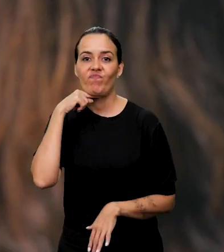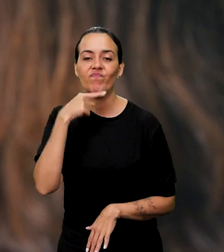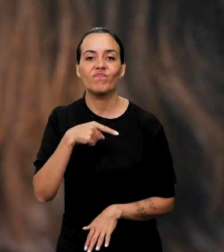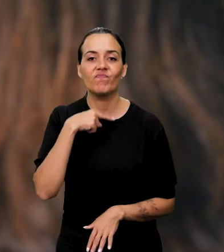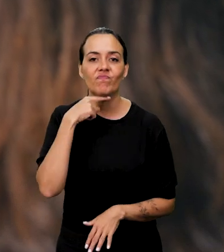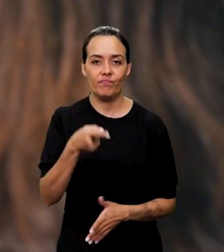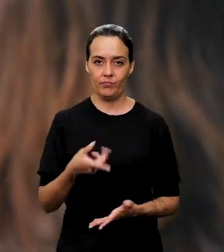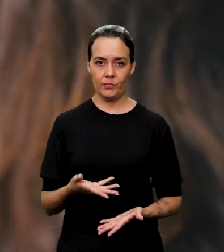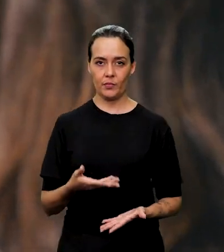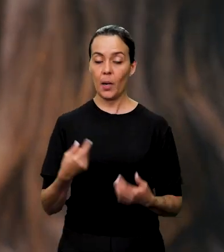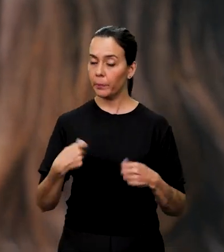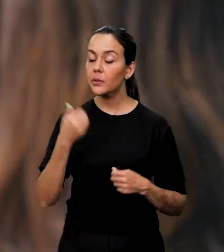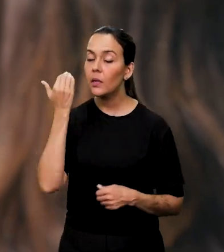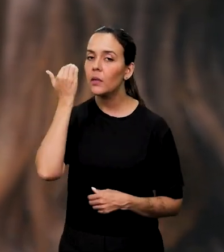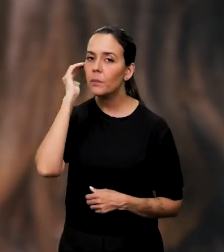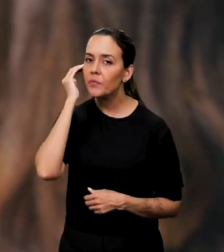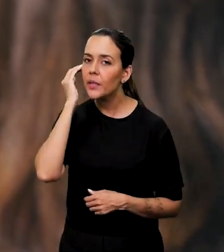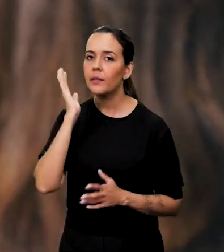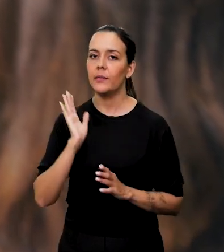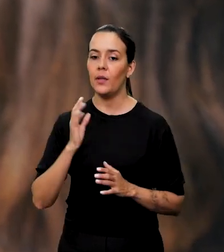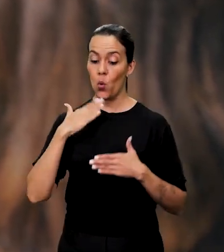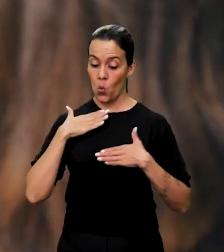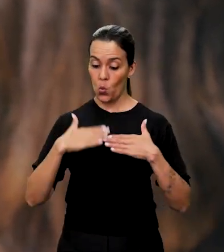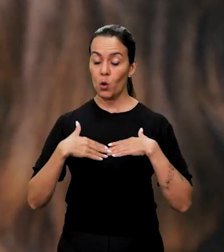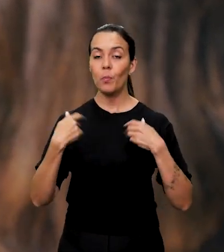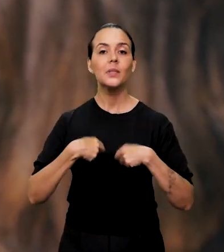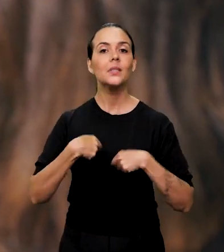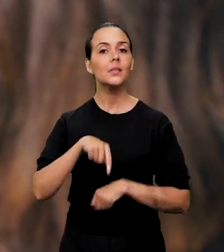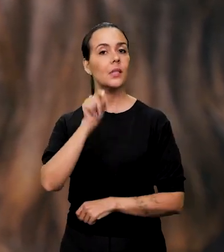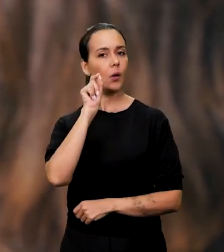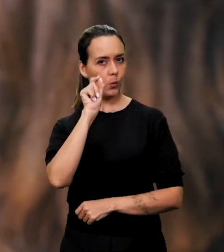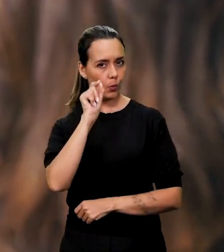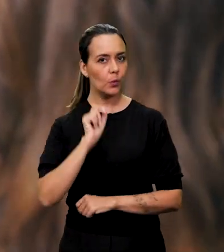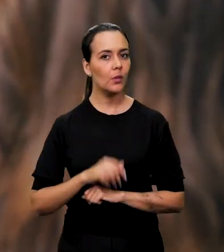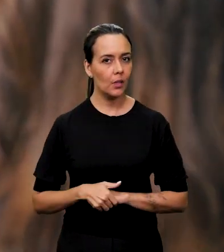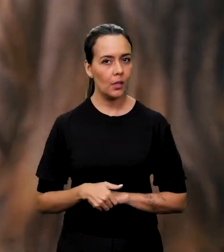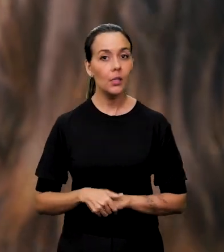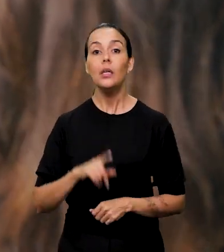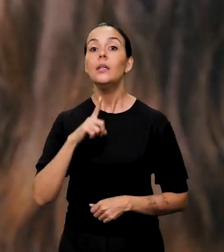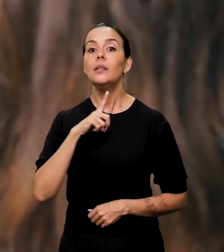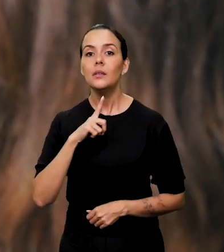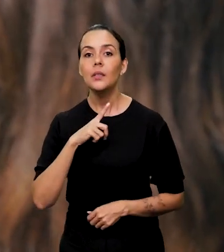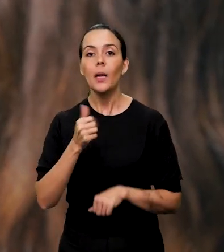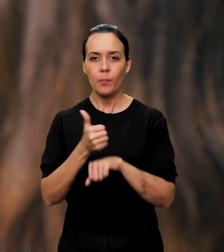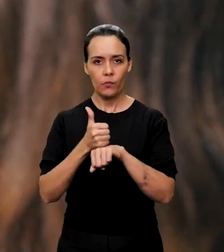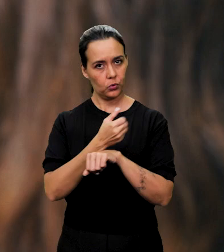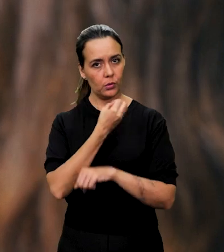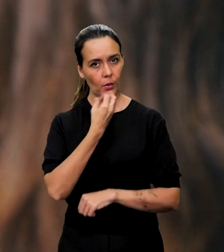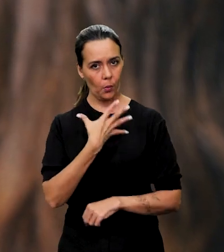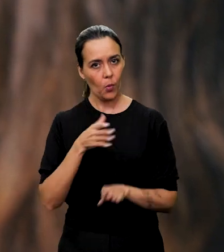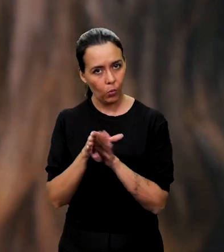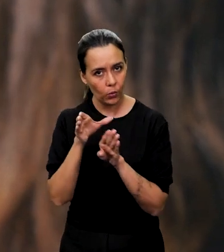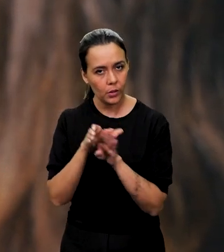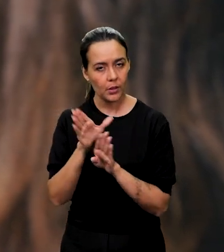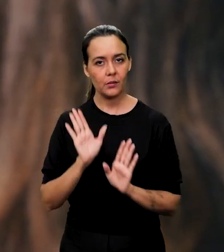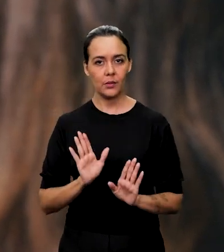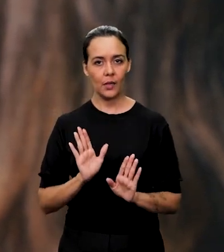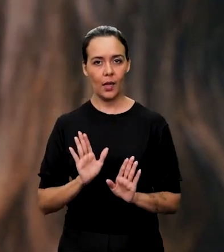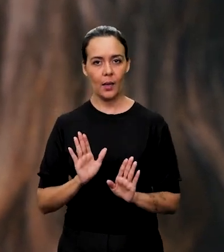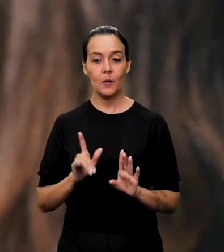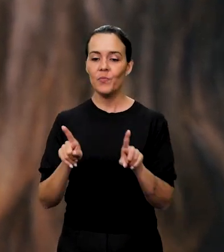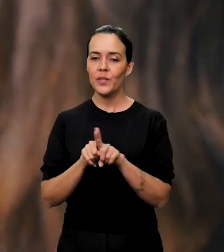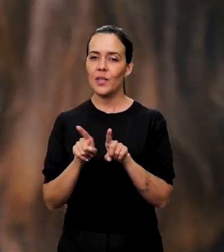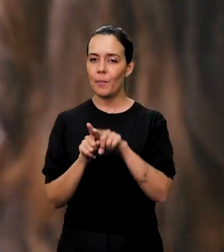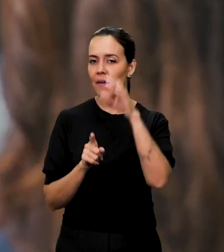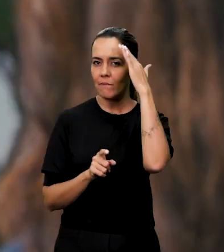entender aquilo que realmente é necessário e a gente está cercado de boas orientações, de bons profissionais. E sobre as celebridades, embora